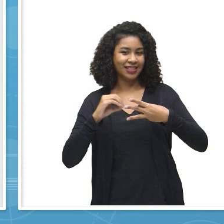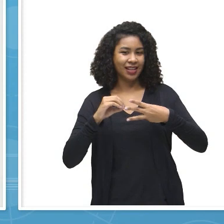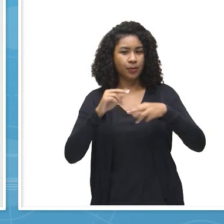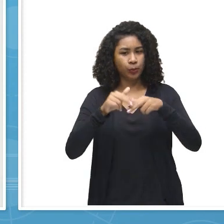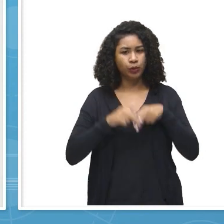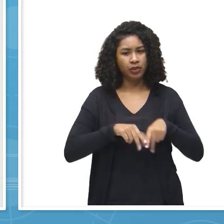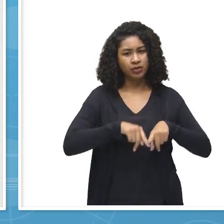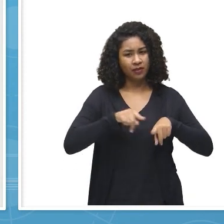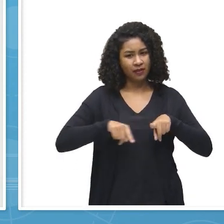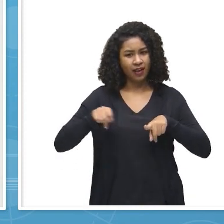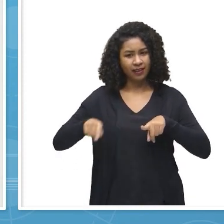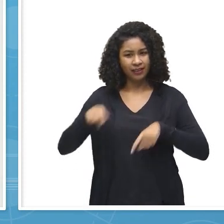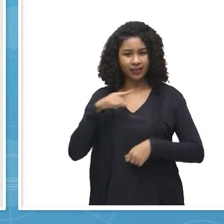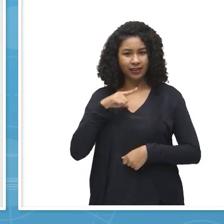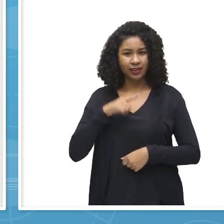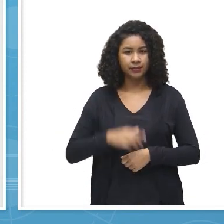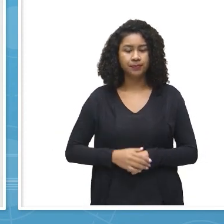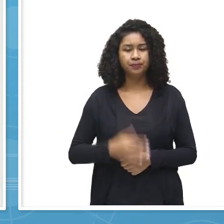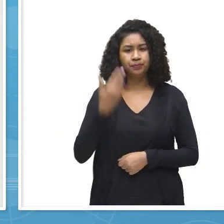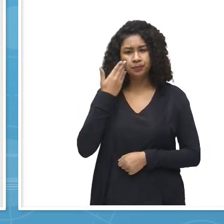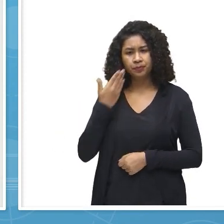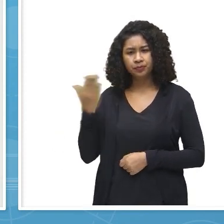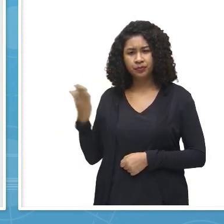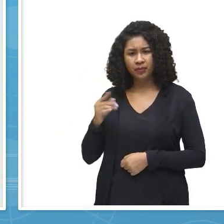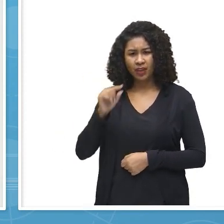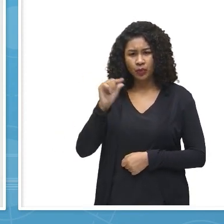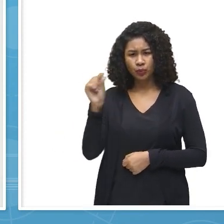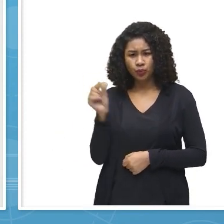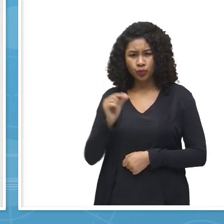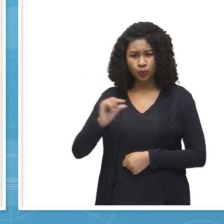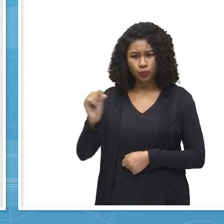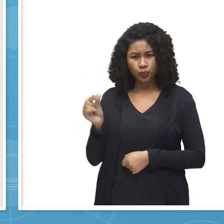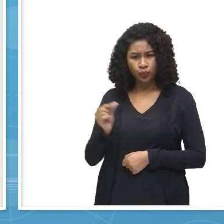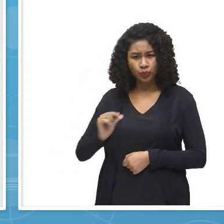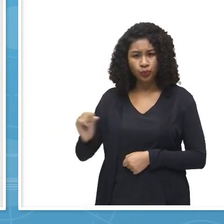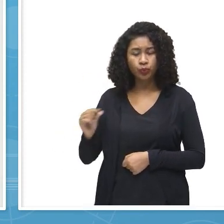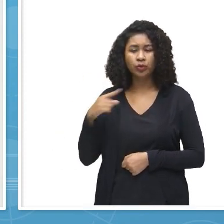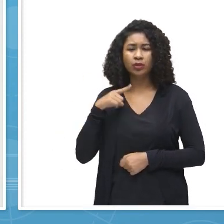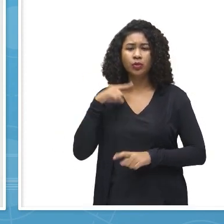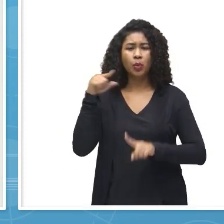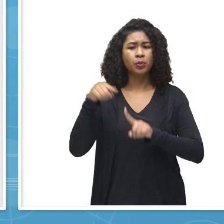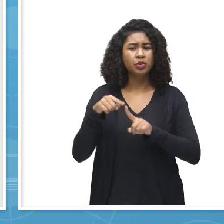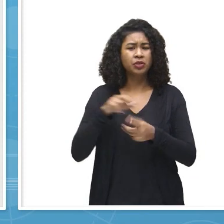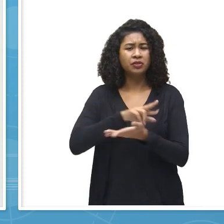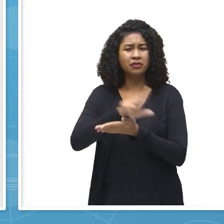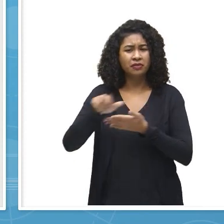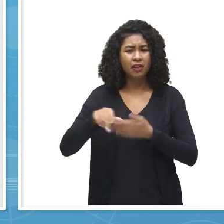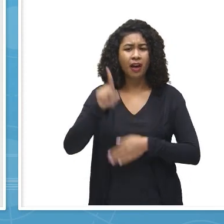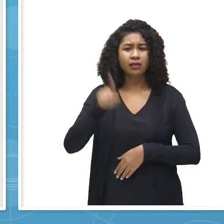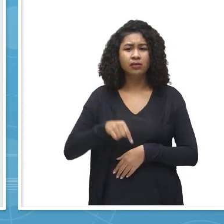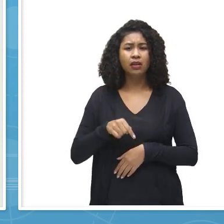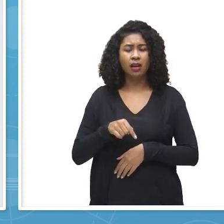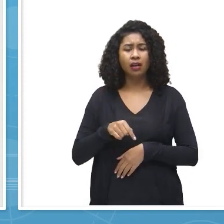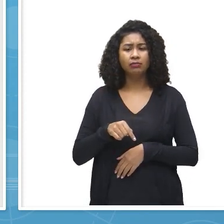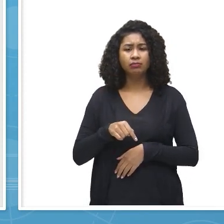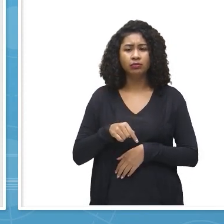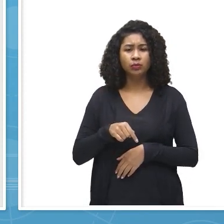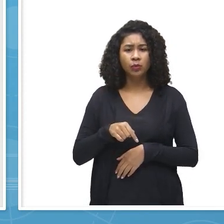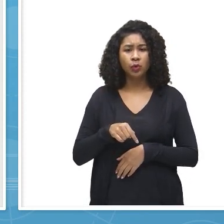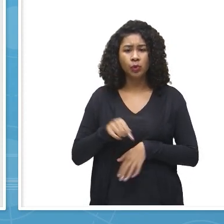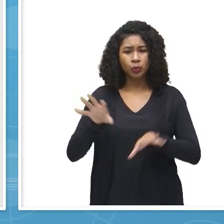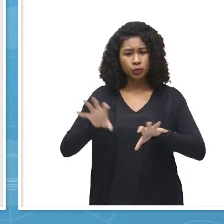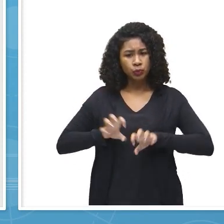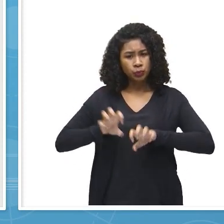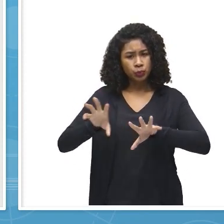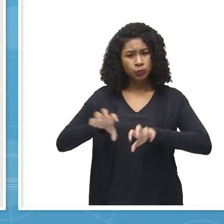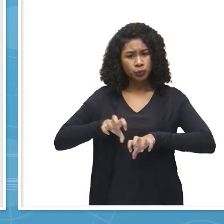ainda as organelas, olha só, essas organelas aqui têm várias funções, né? Digestão, respiração, ajudam